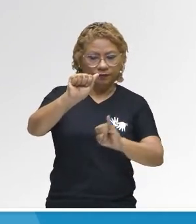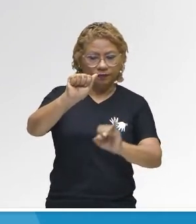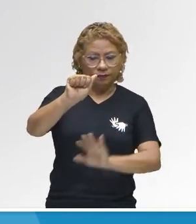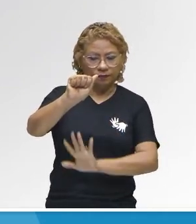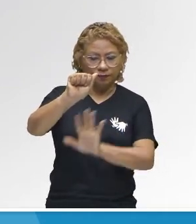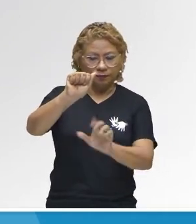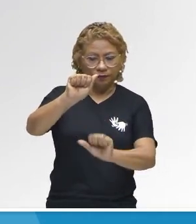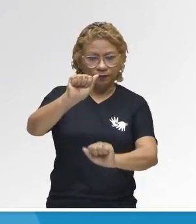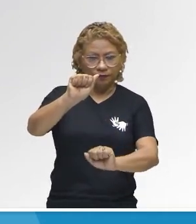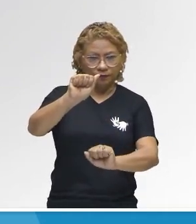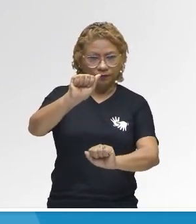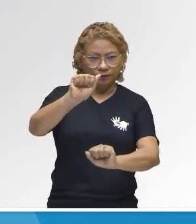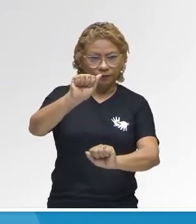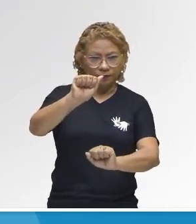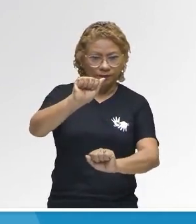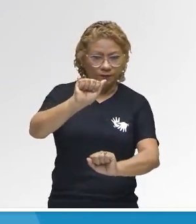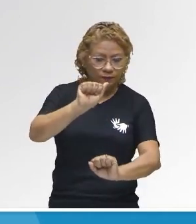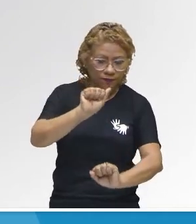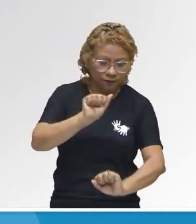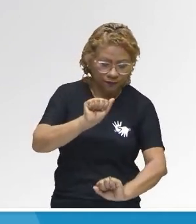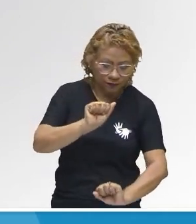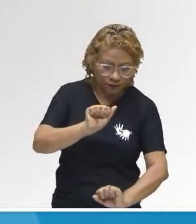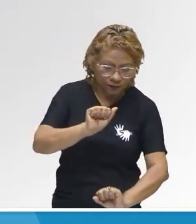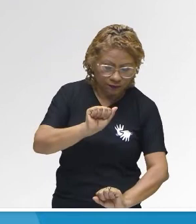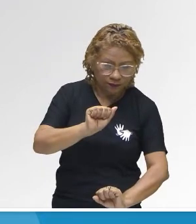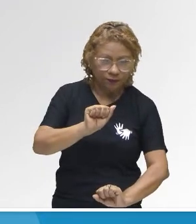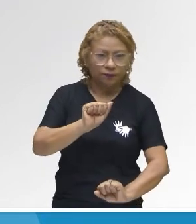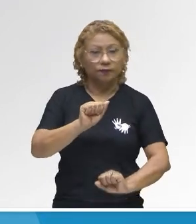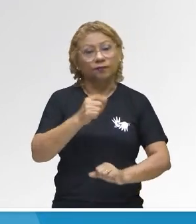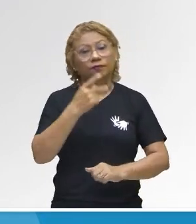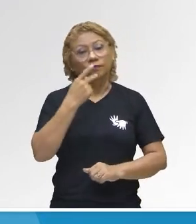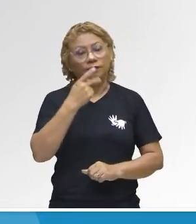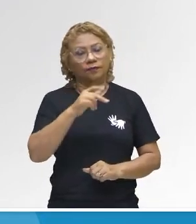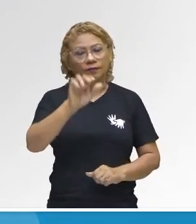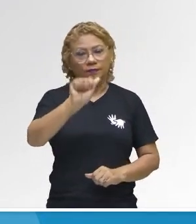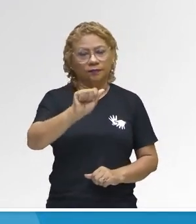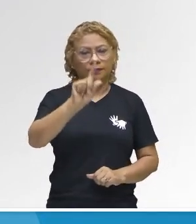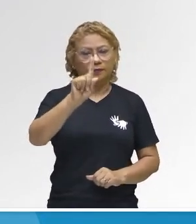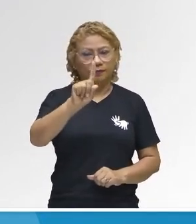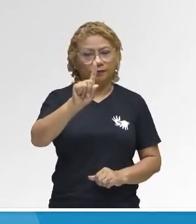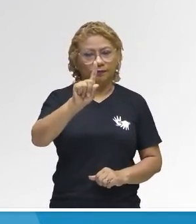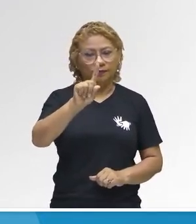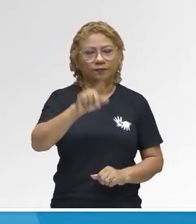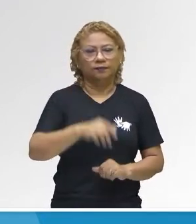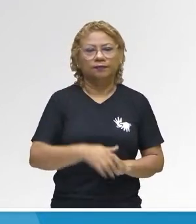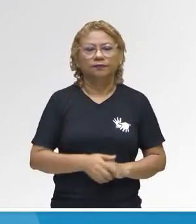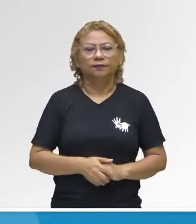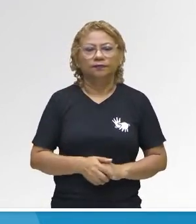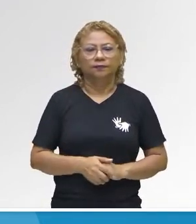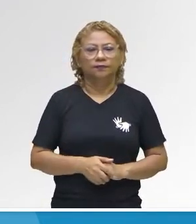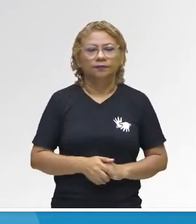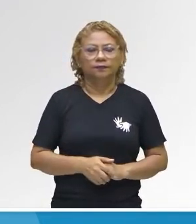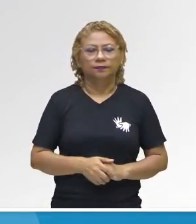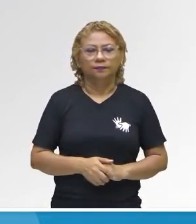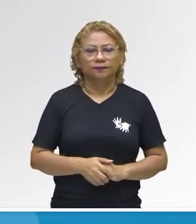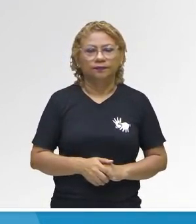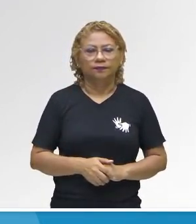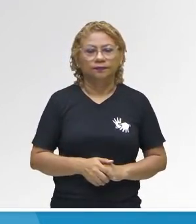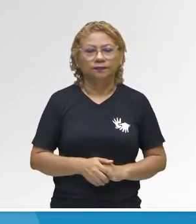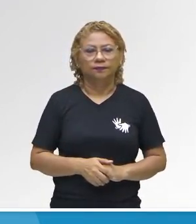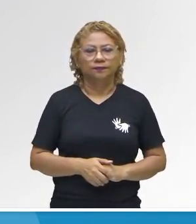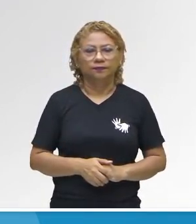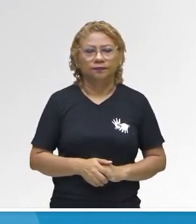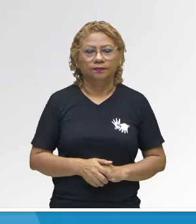com esse plano alfa, que eu vou chamar de A1. Então, A é a posição inicial do ponto, tá?